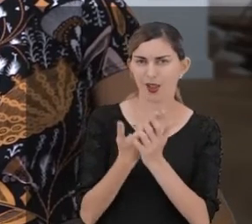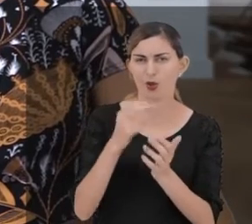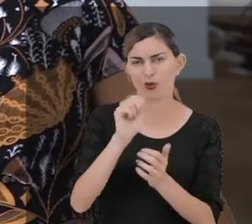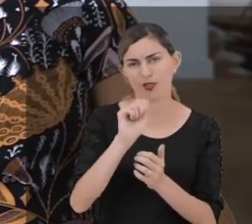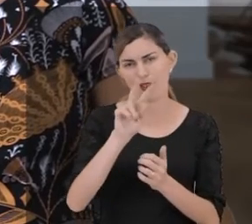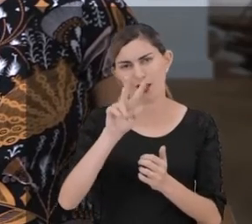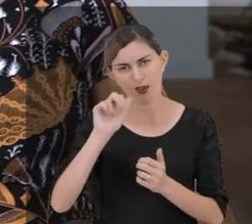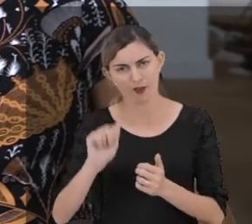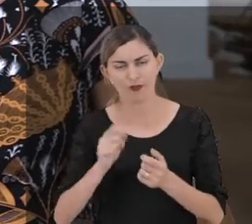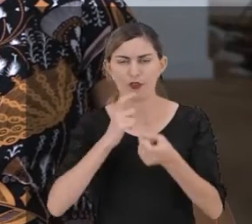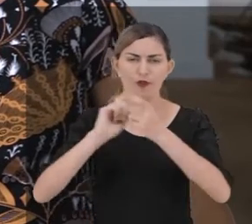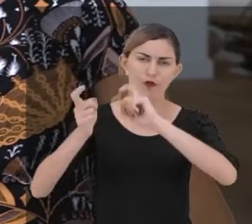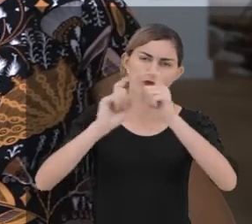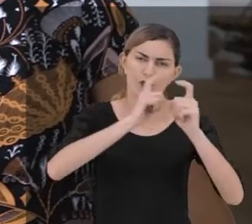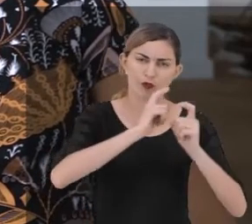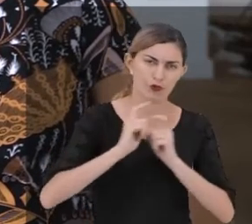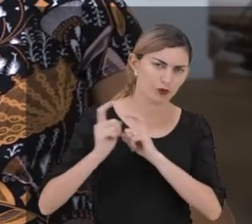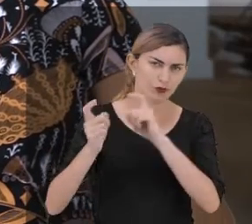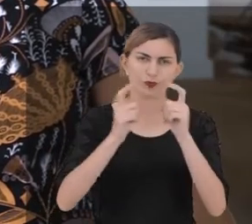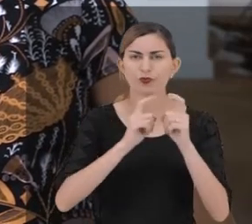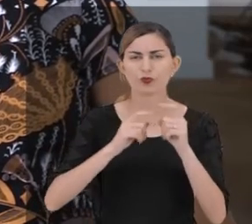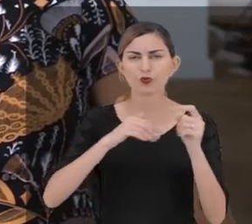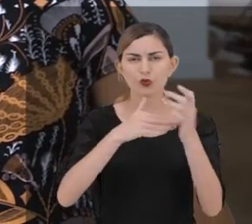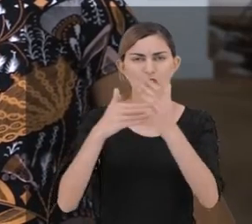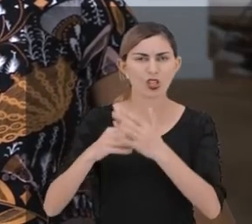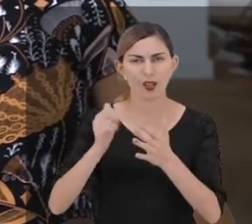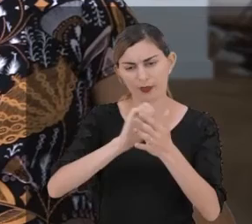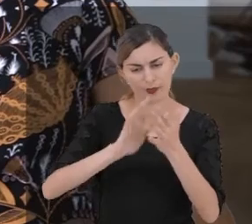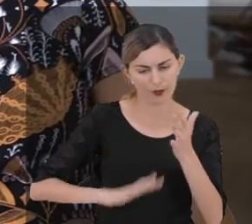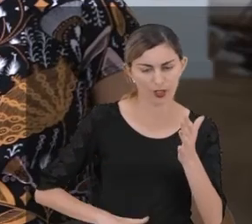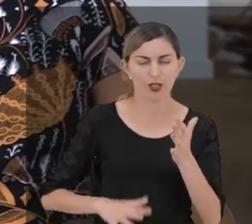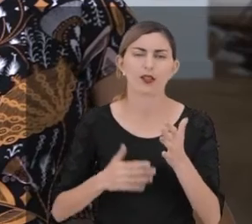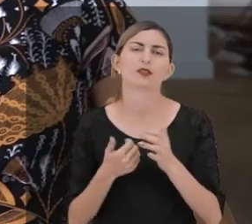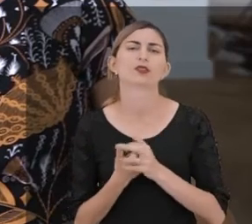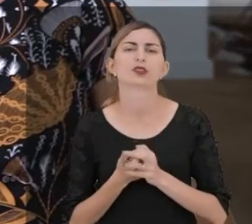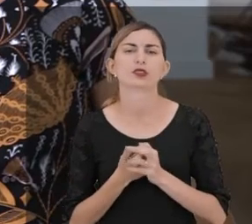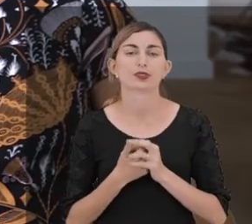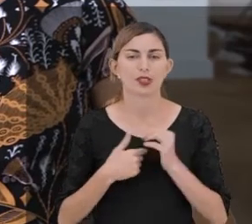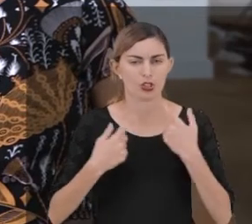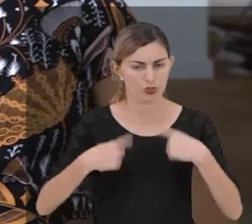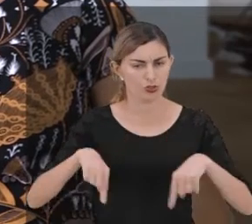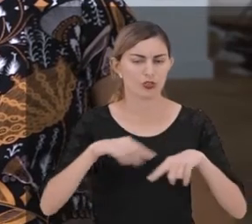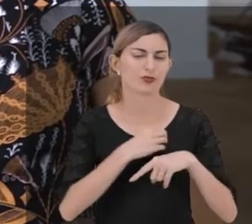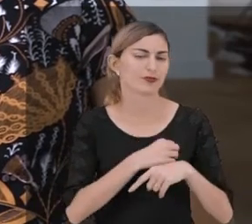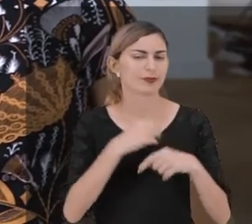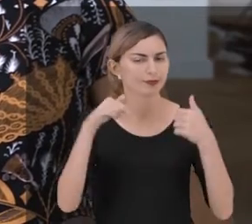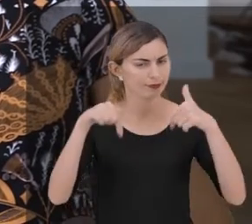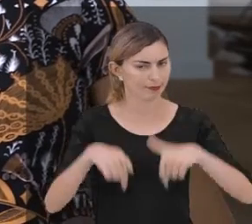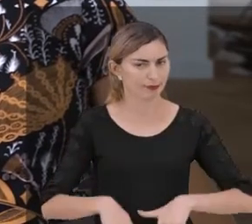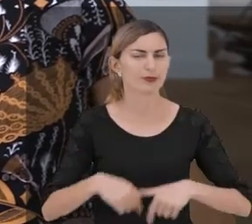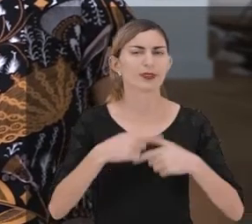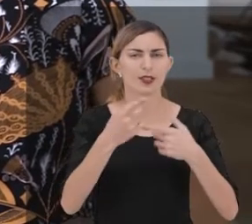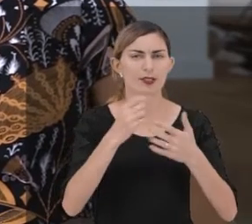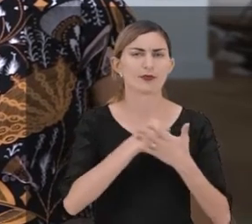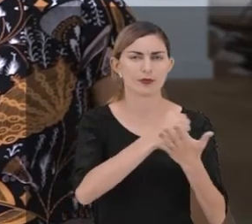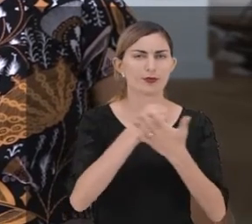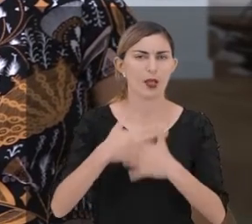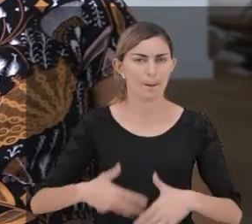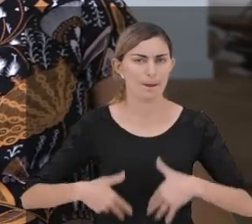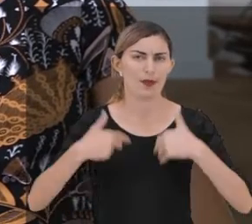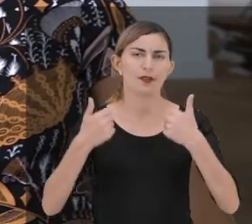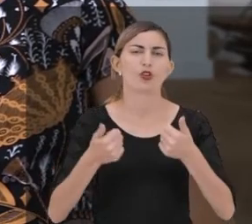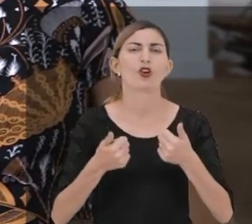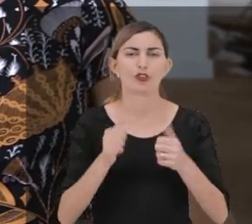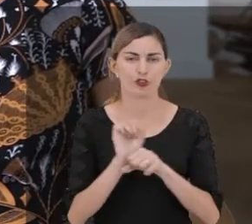virtual, nos fóruns, nos desafios. E estamos aqui para dar a vocês o nosso